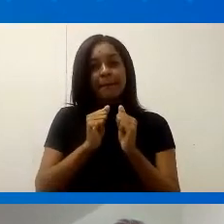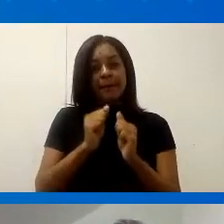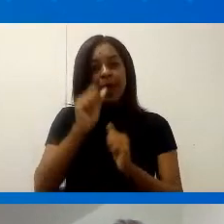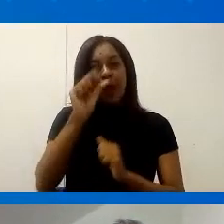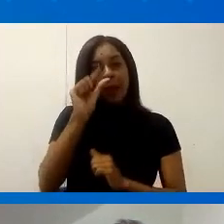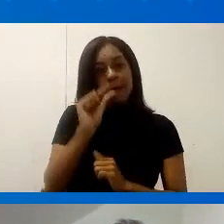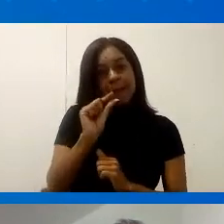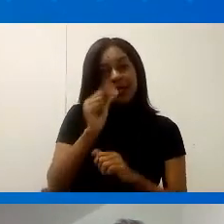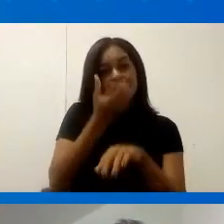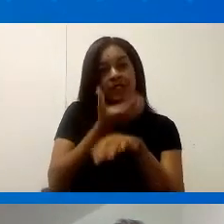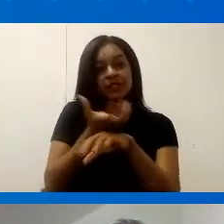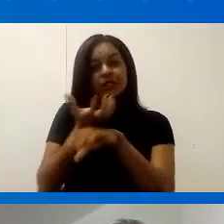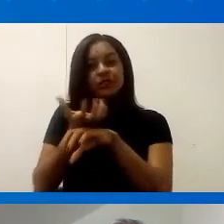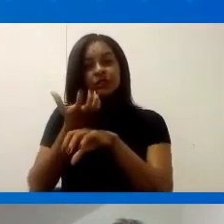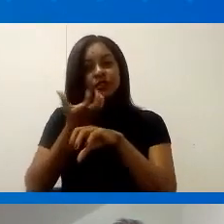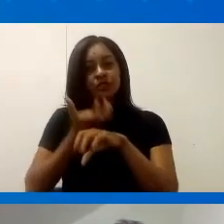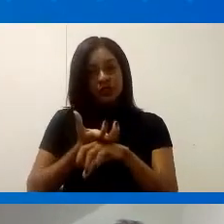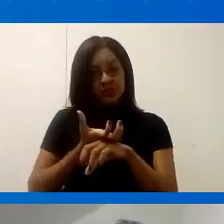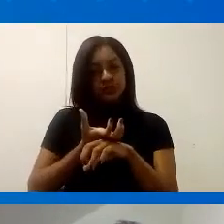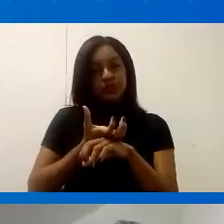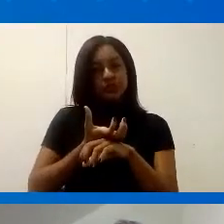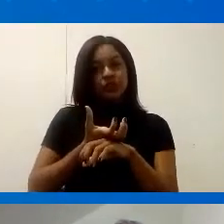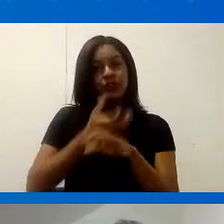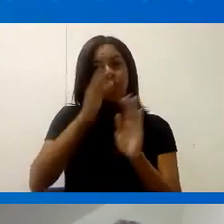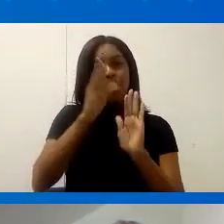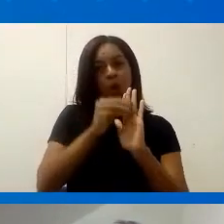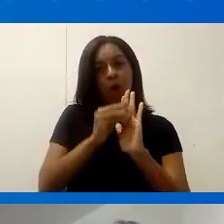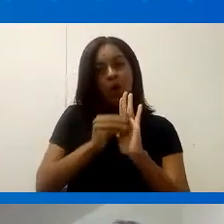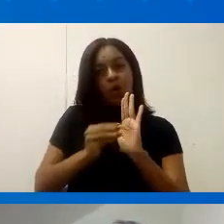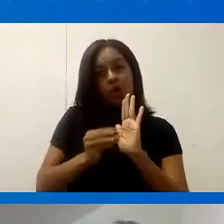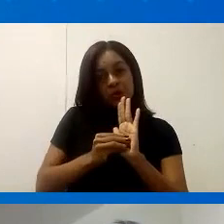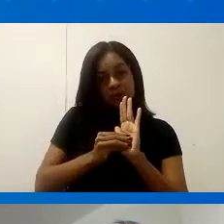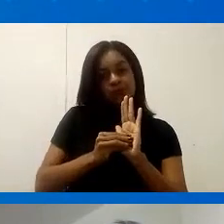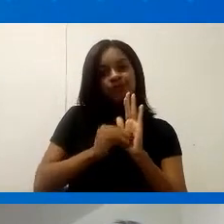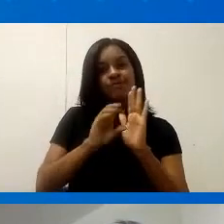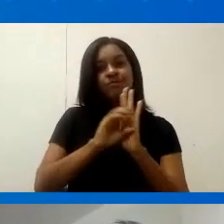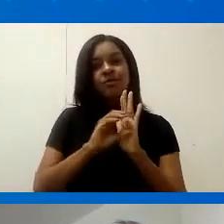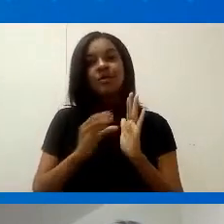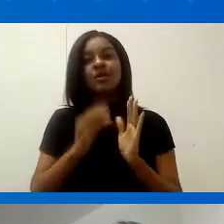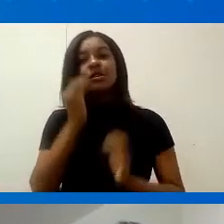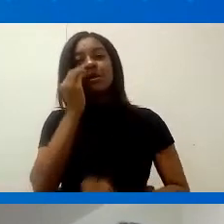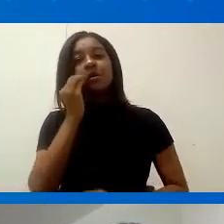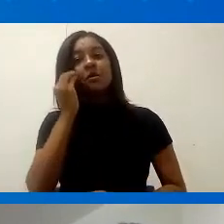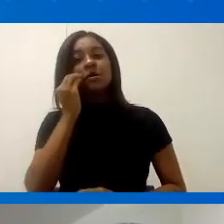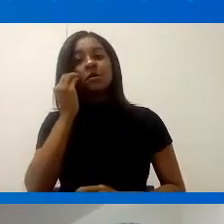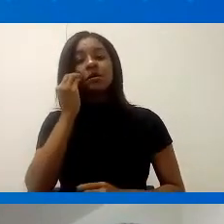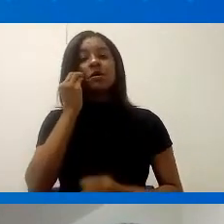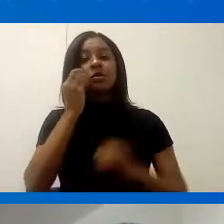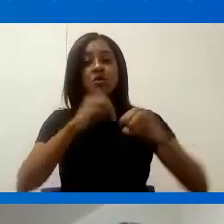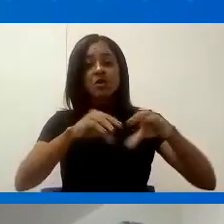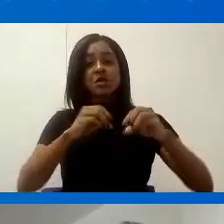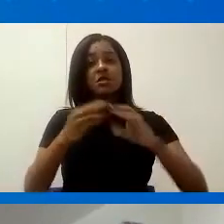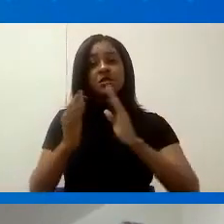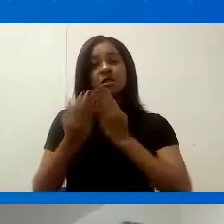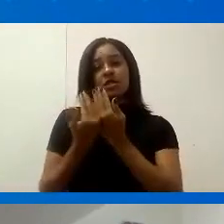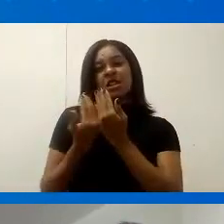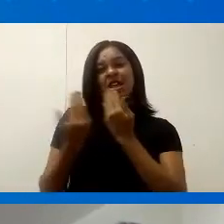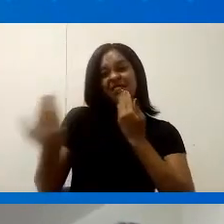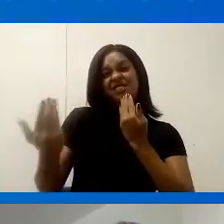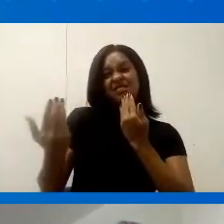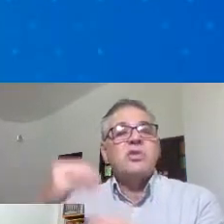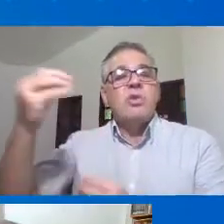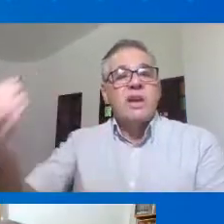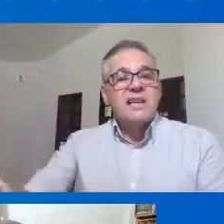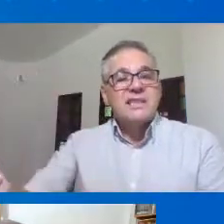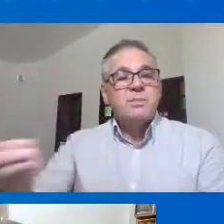e disciplinas do seu dos seus componentes curriculares para poder experimentar a modalidade de educação a distância em doses menores e